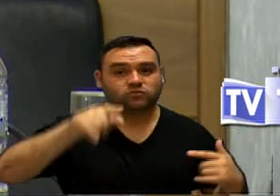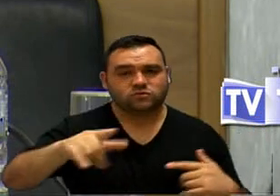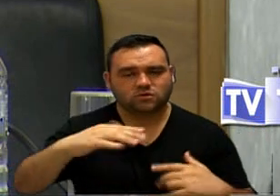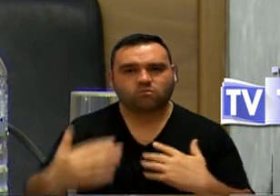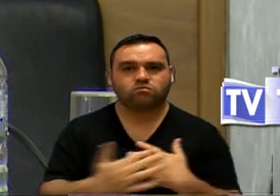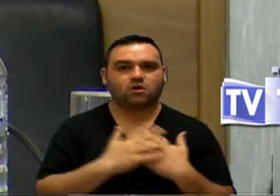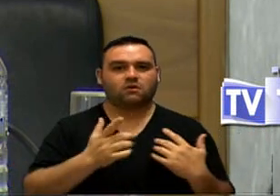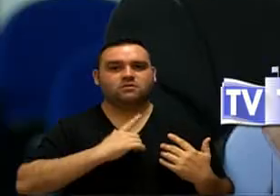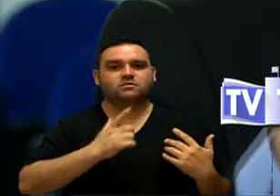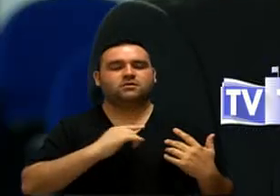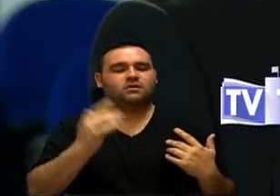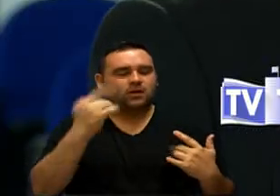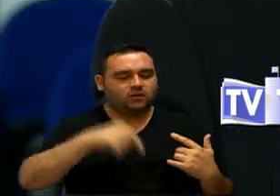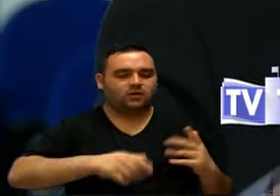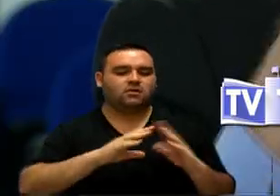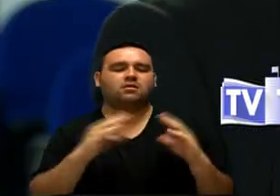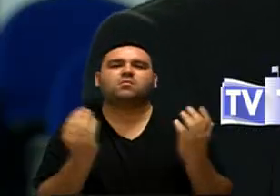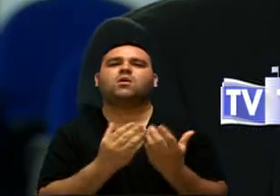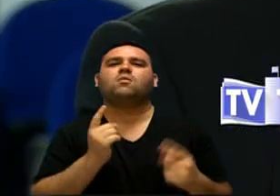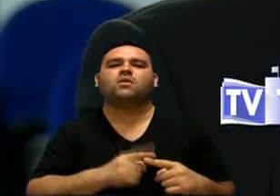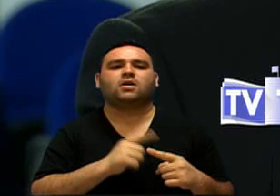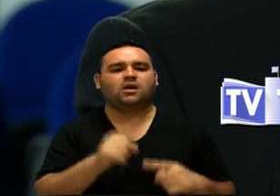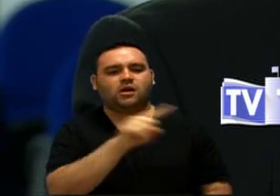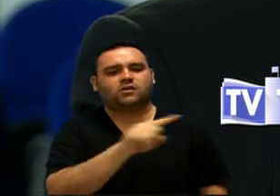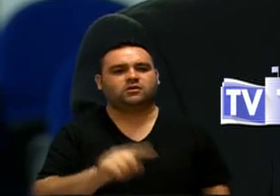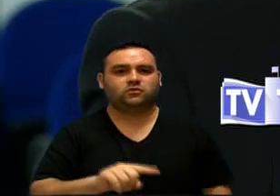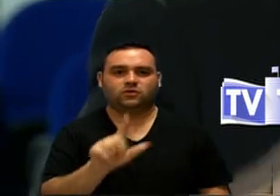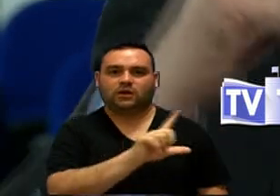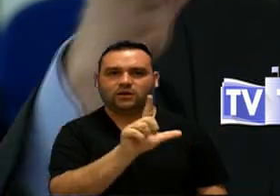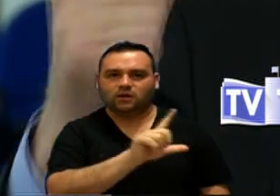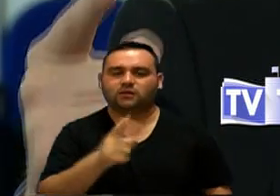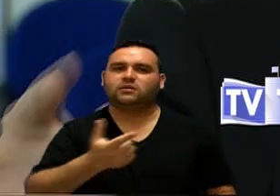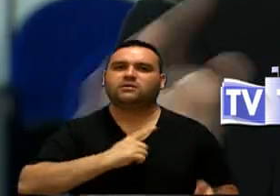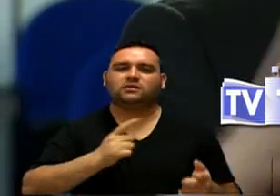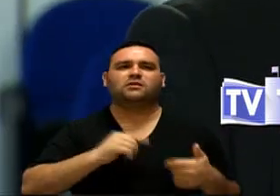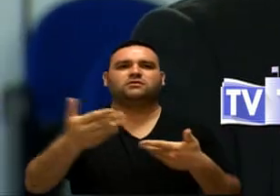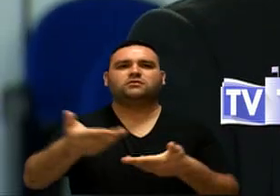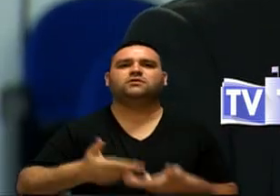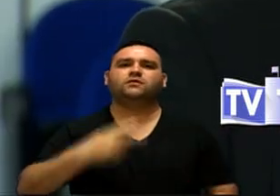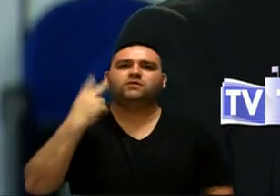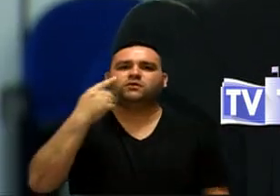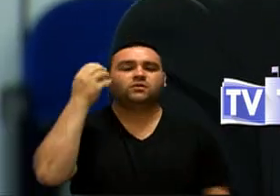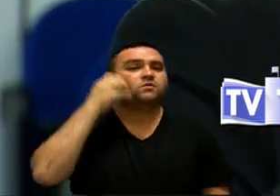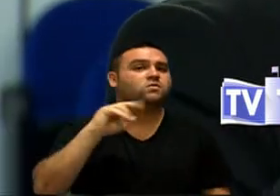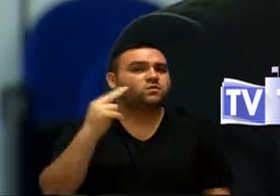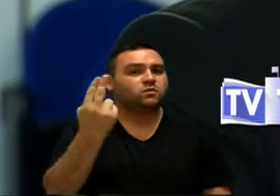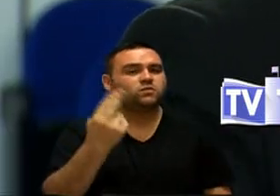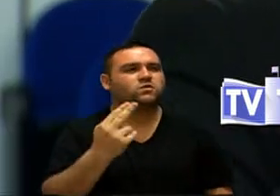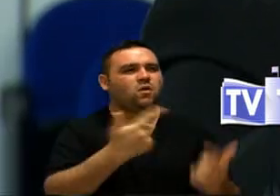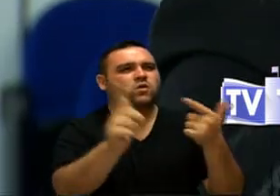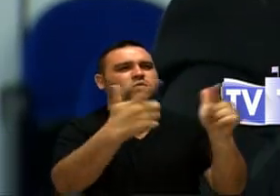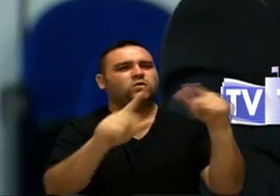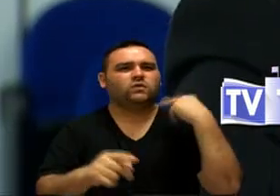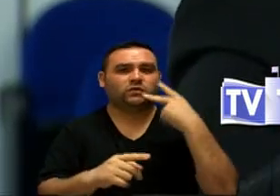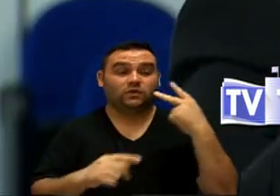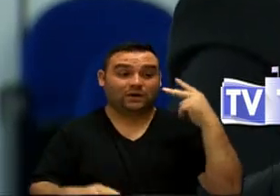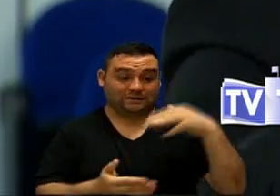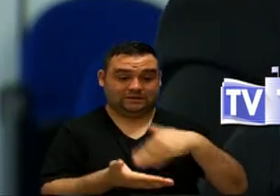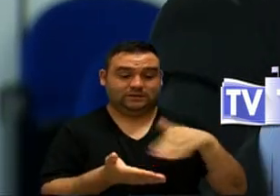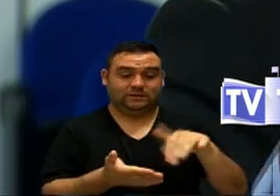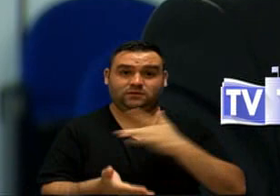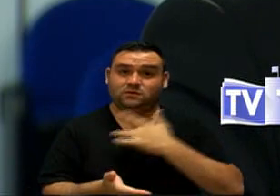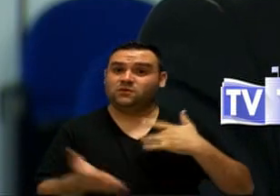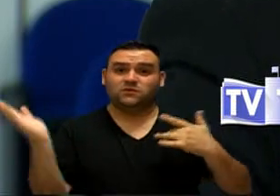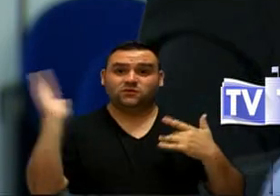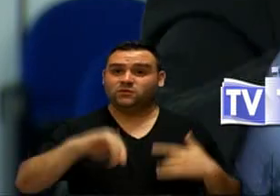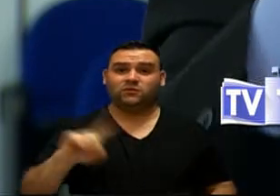Eu acho isso um desrespeito com essa casa. Vossa Excelência, que é da Zona Leste, Vossa Excelência trouxe o vereador Hudson, que é da Zona Leste, demais vereadores, e a secretária de Saúde não